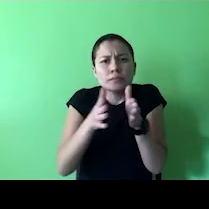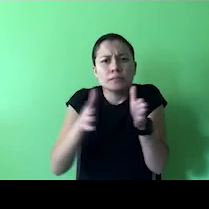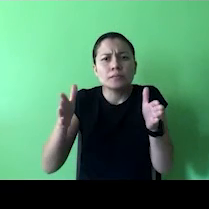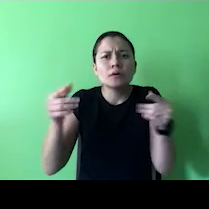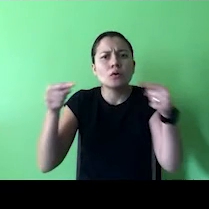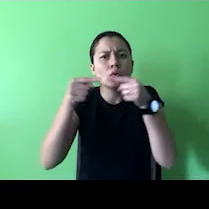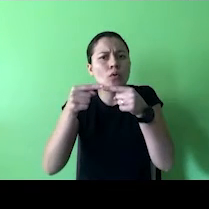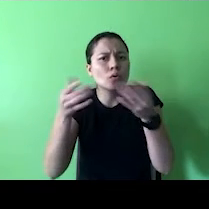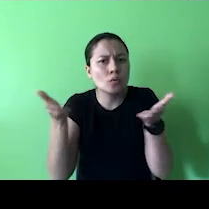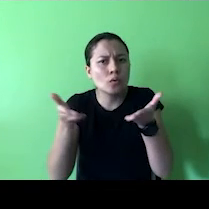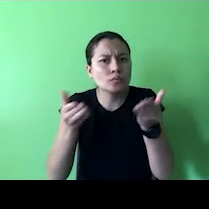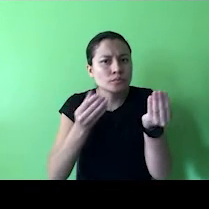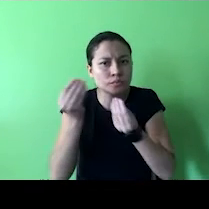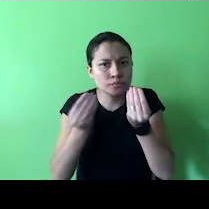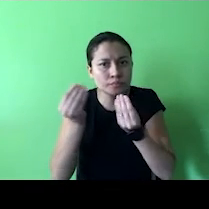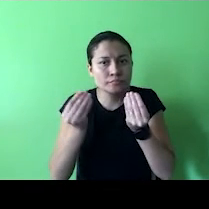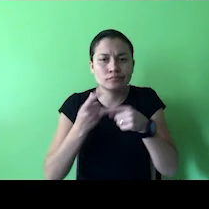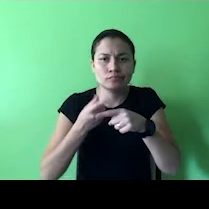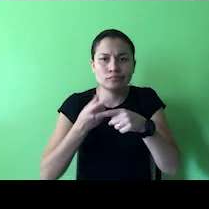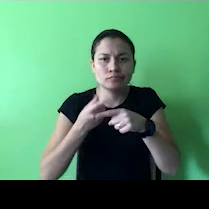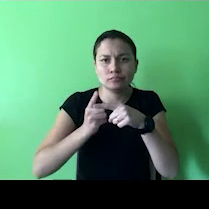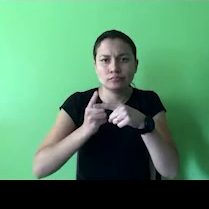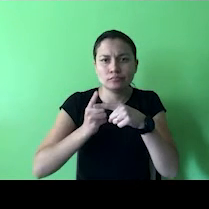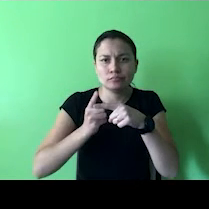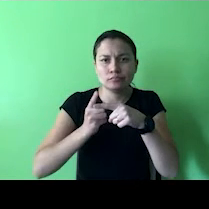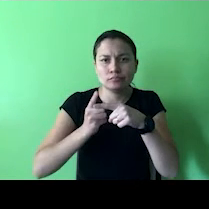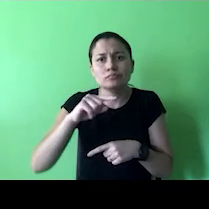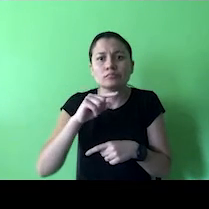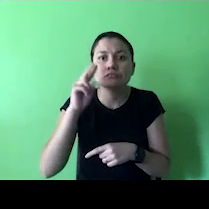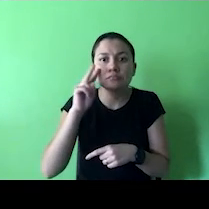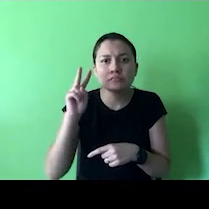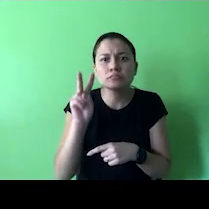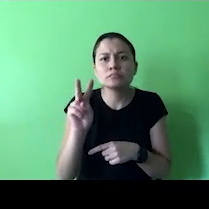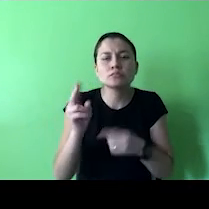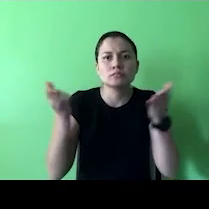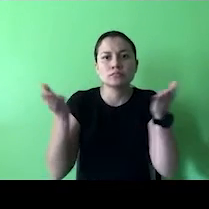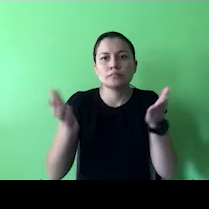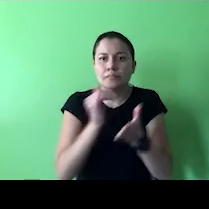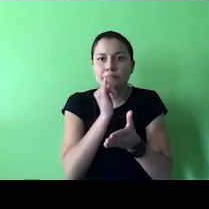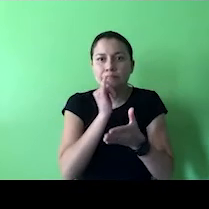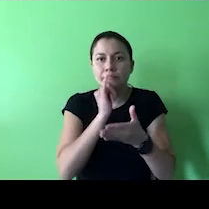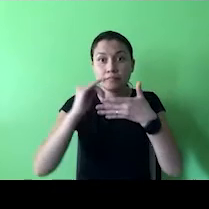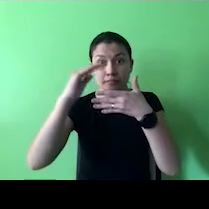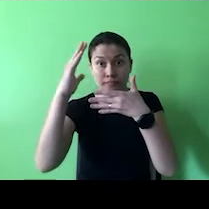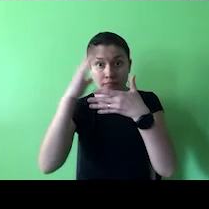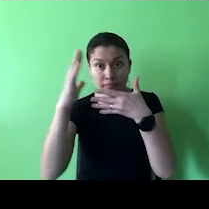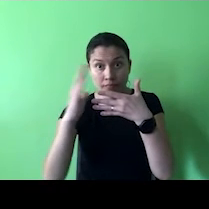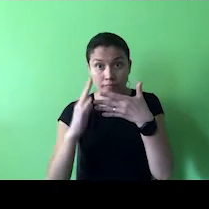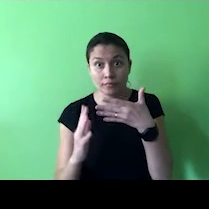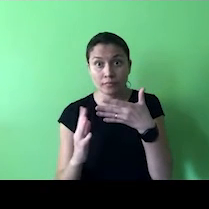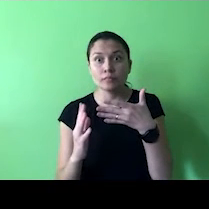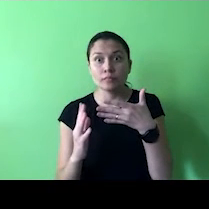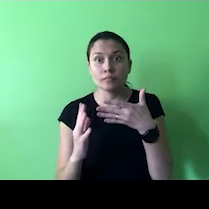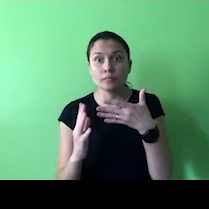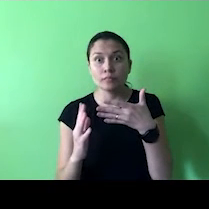né? Porque a gente viu que, por exemplo, o fato da Libras ter sido reconhecida como